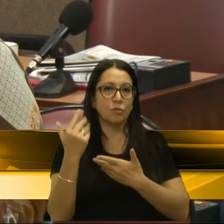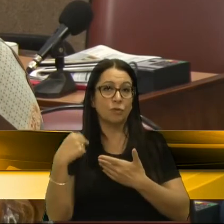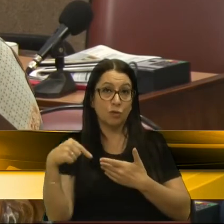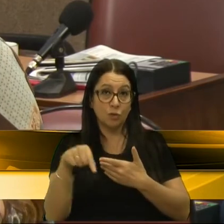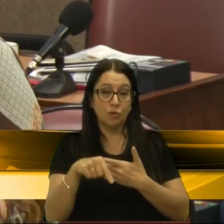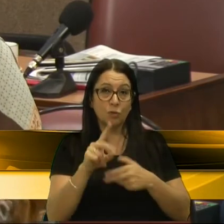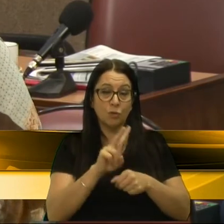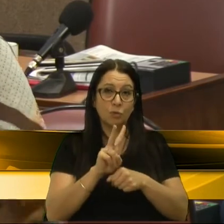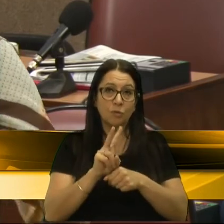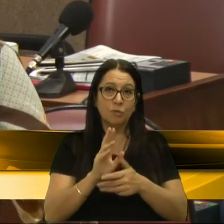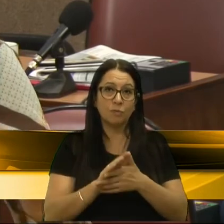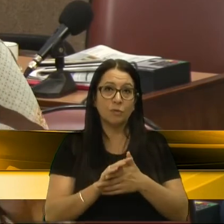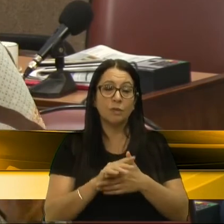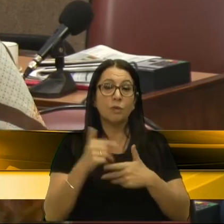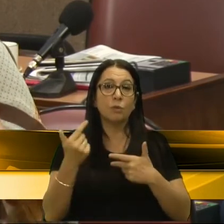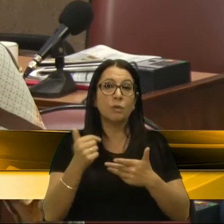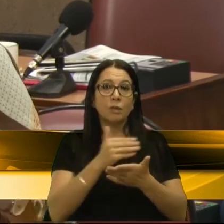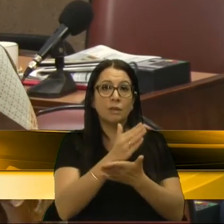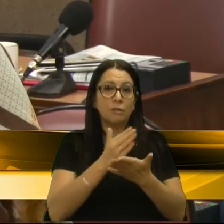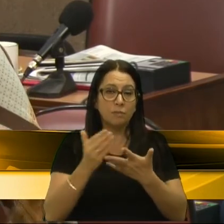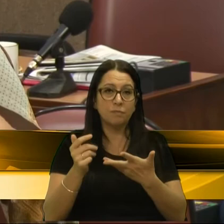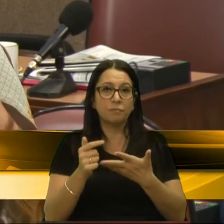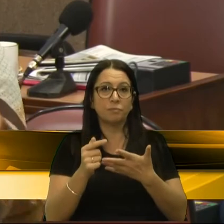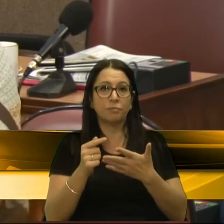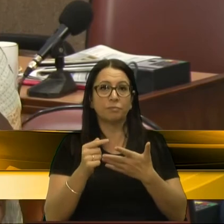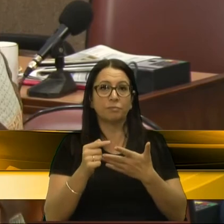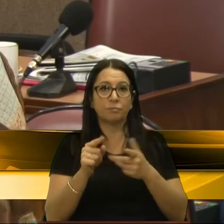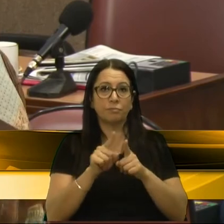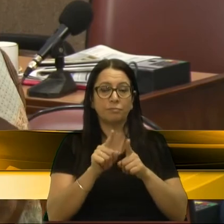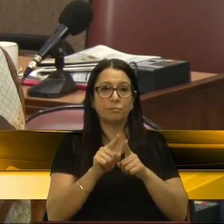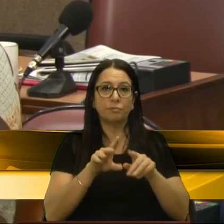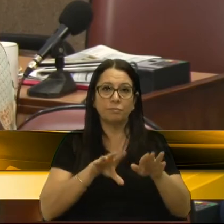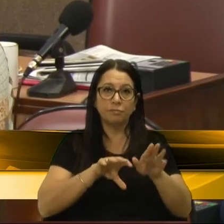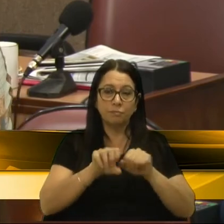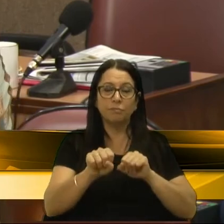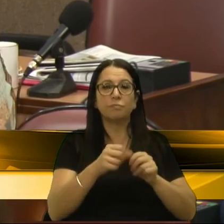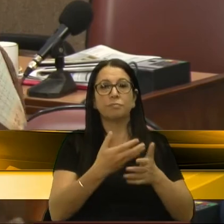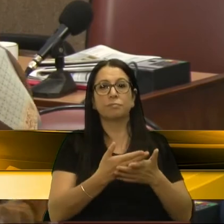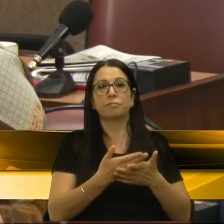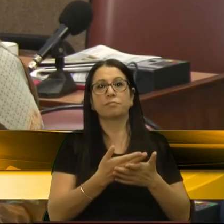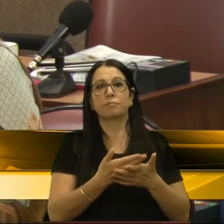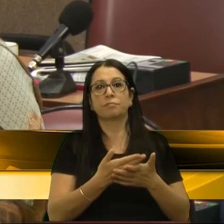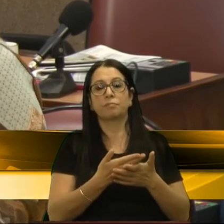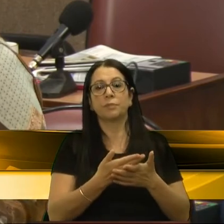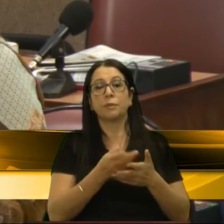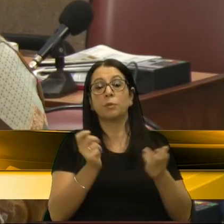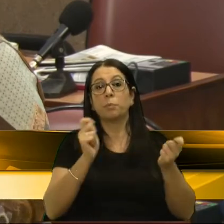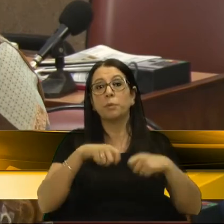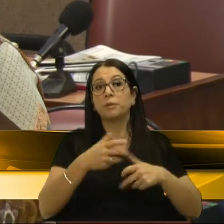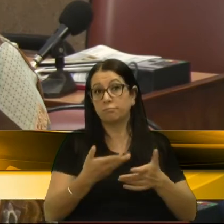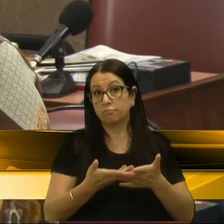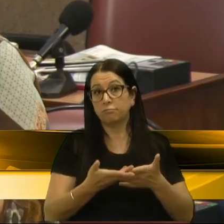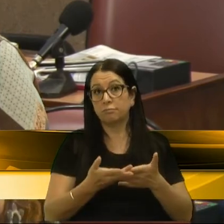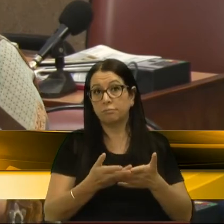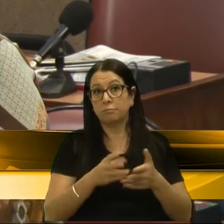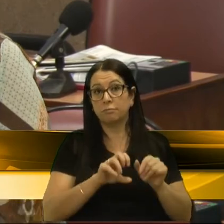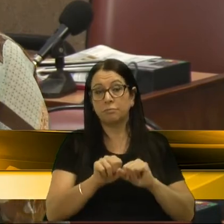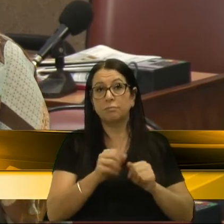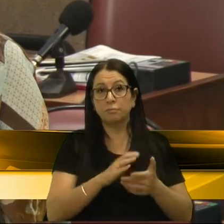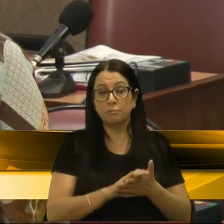estiver cuidando, né, para onde ele for... Ele migra com formação, ele migra com uma possível